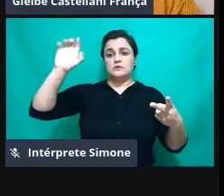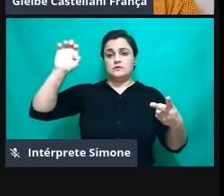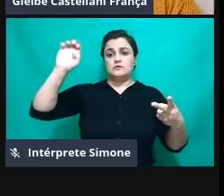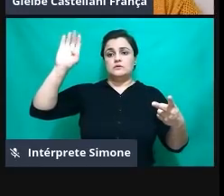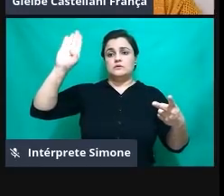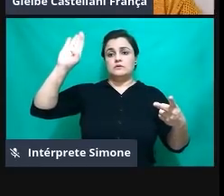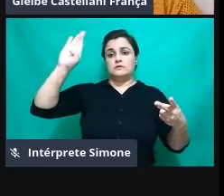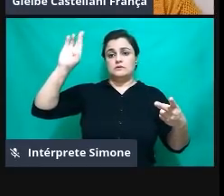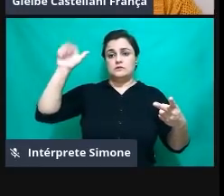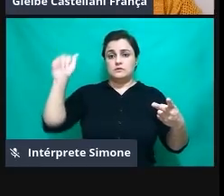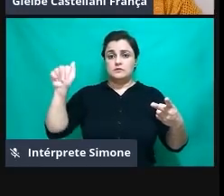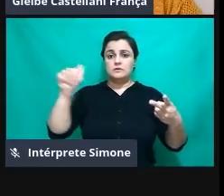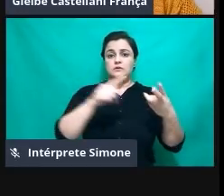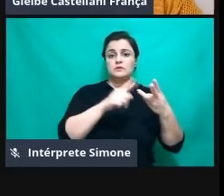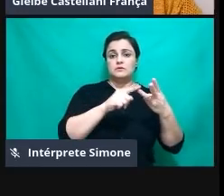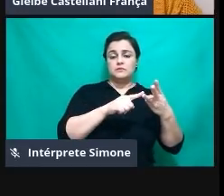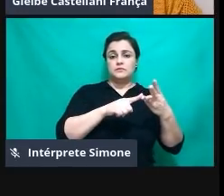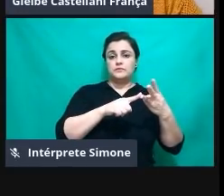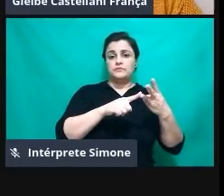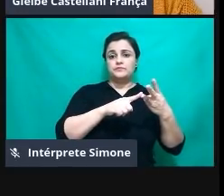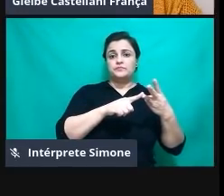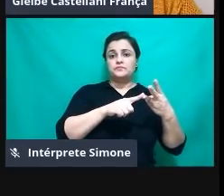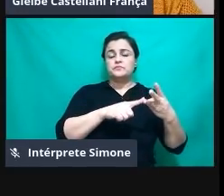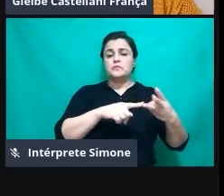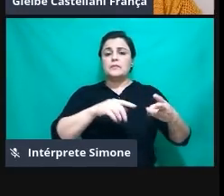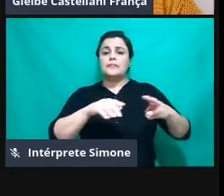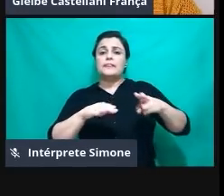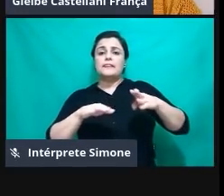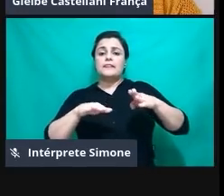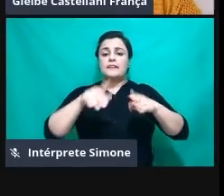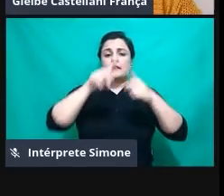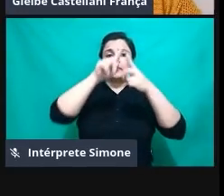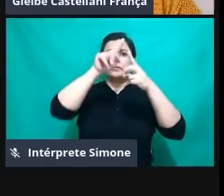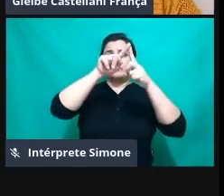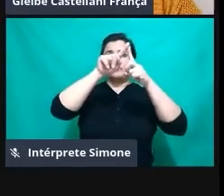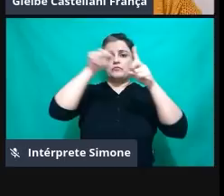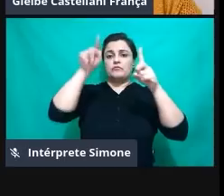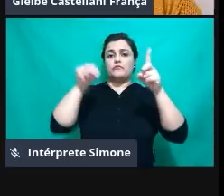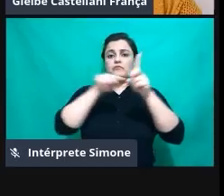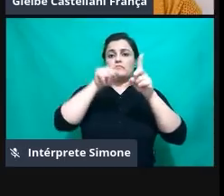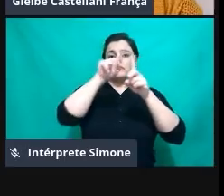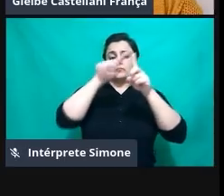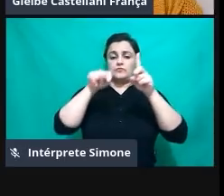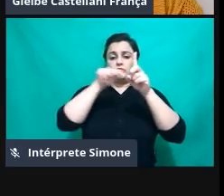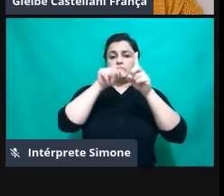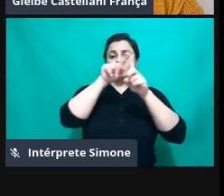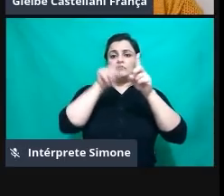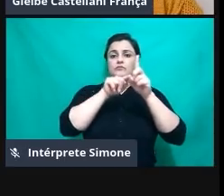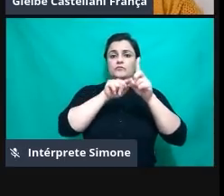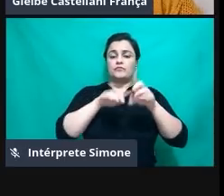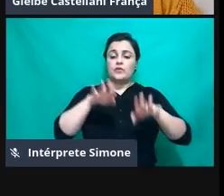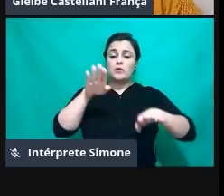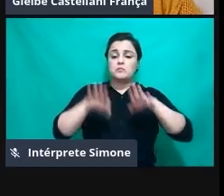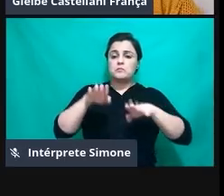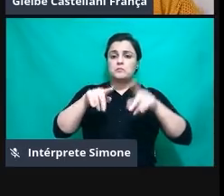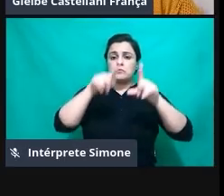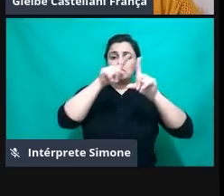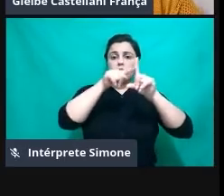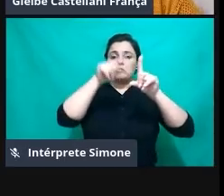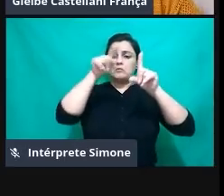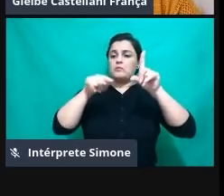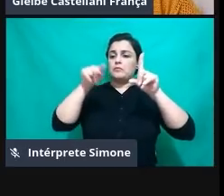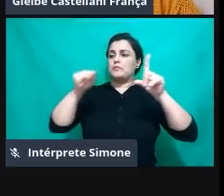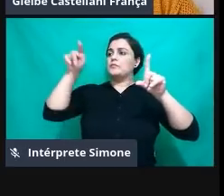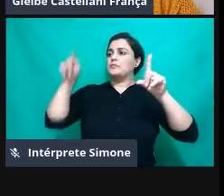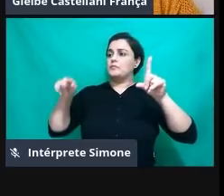medidas, e tenho as probabilidades e as estatísticas, né? Cada unidade